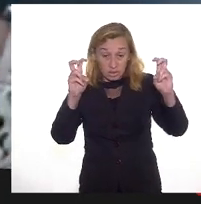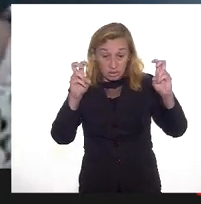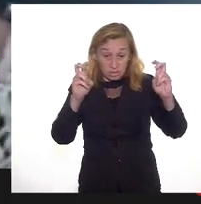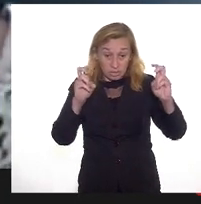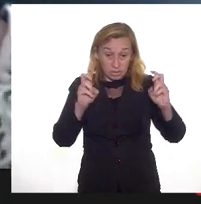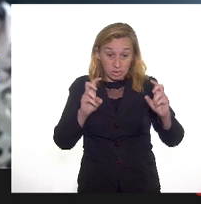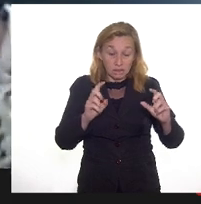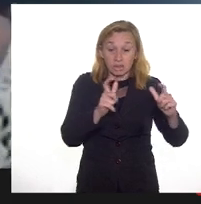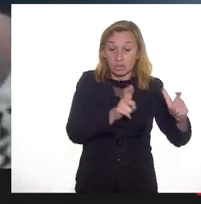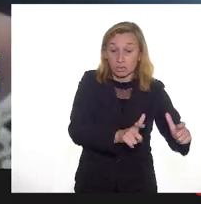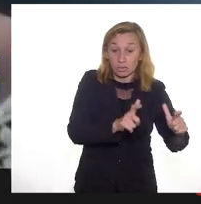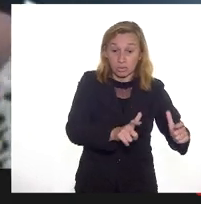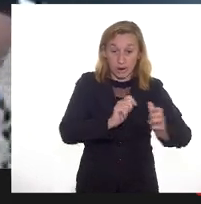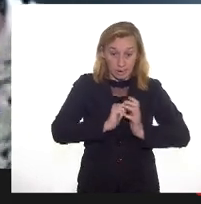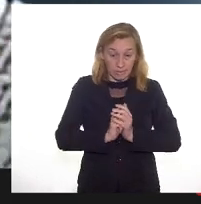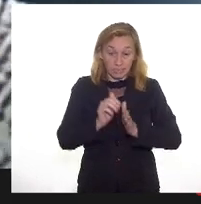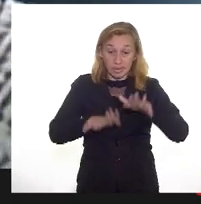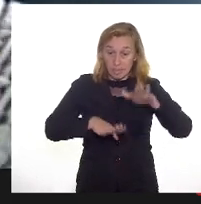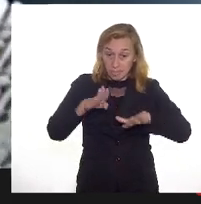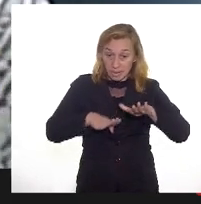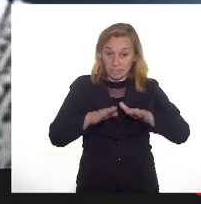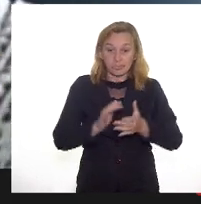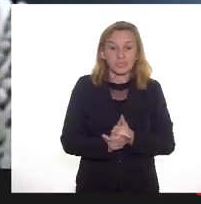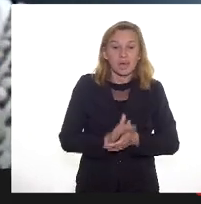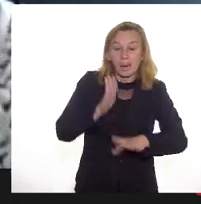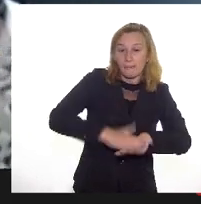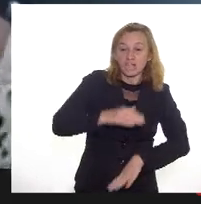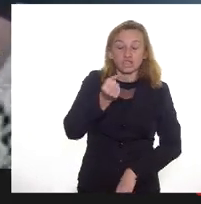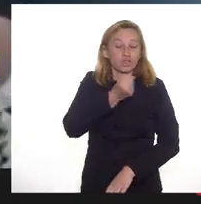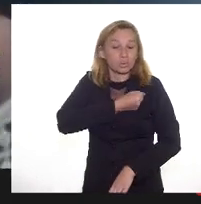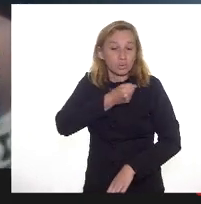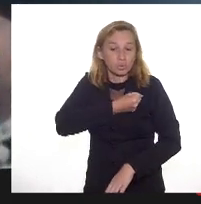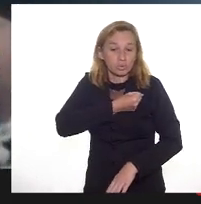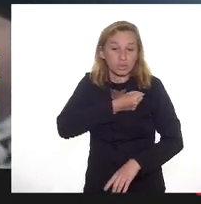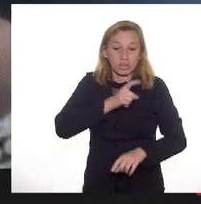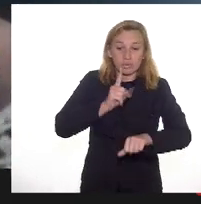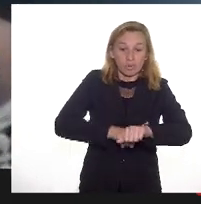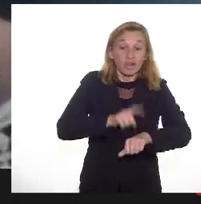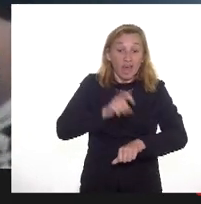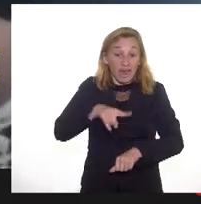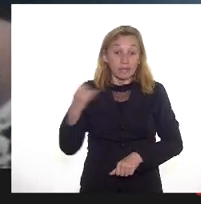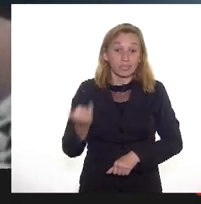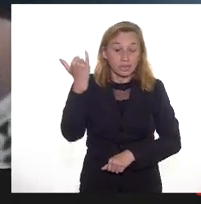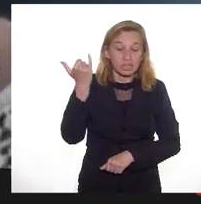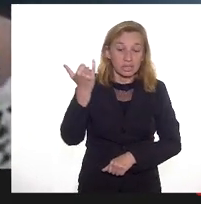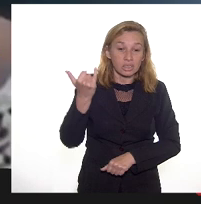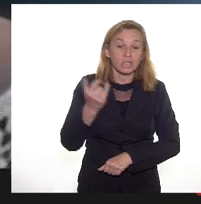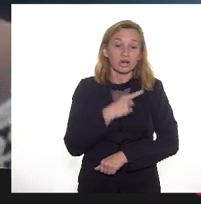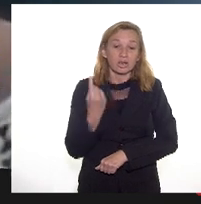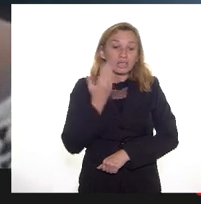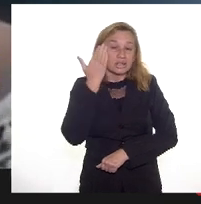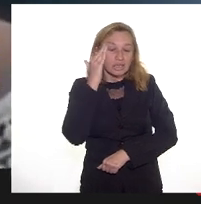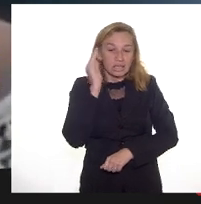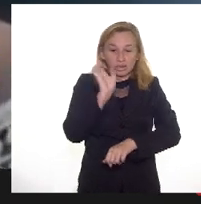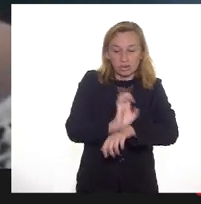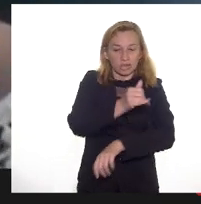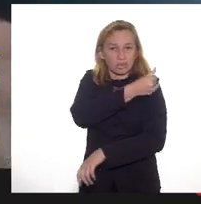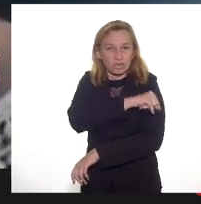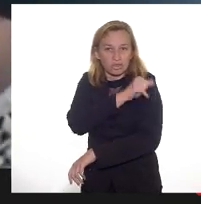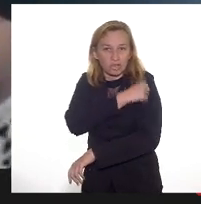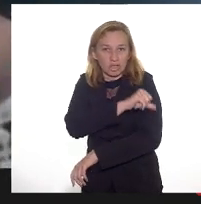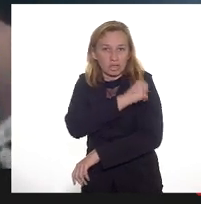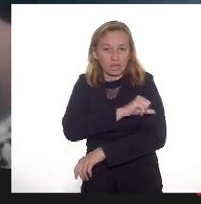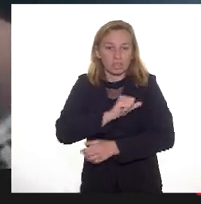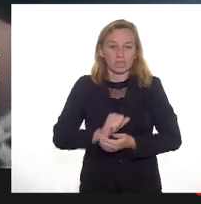das localidades. Então, mais do que o número nesse momento, é muito importante que a gente entenda que o estado do Rio de Janeiro